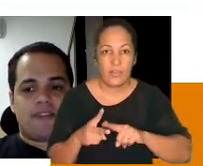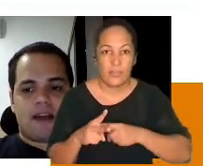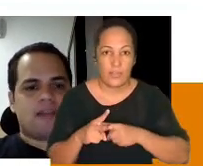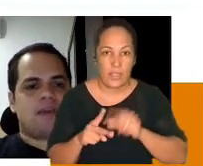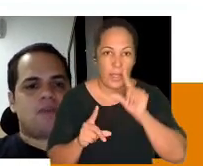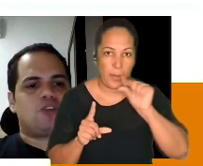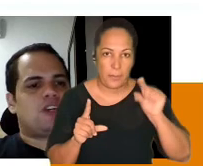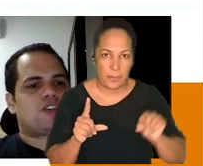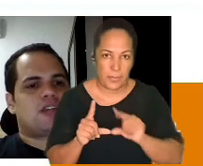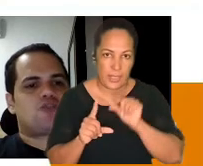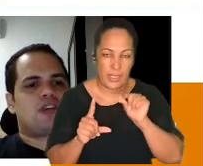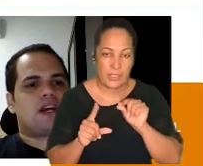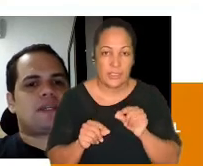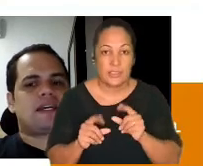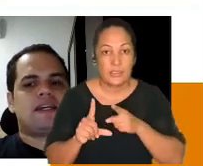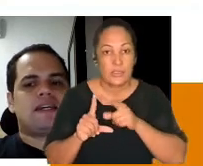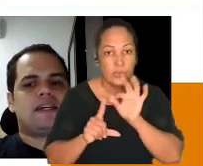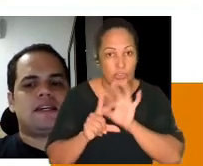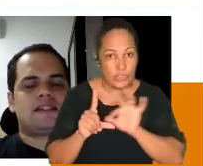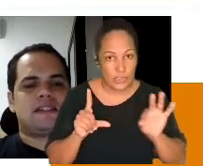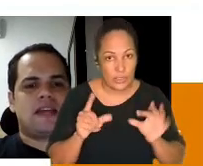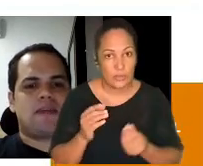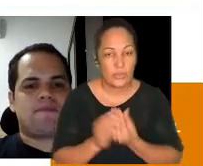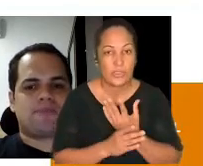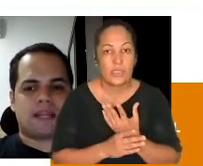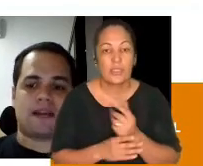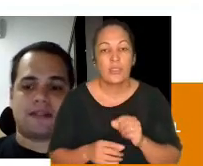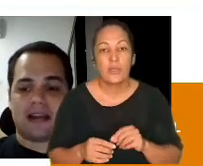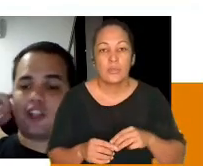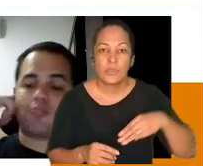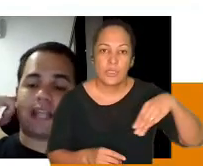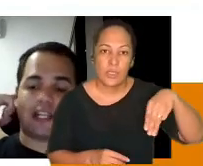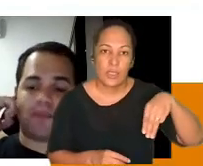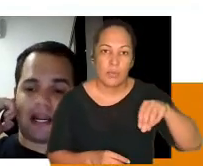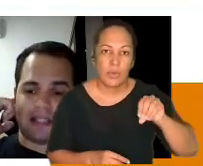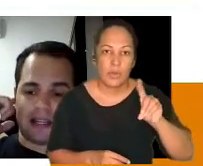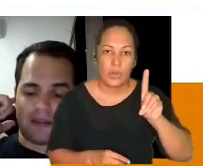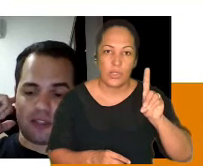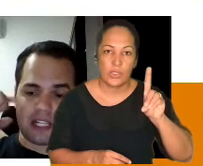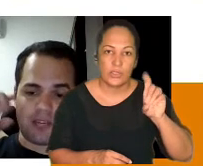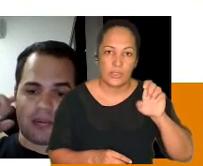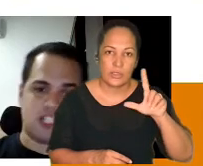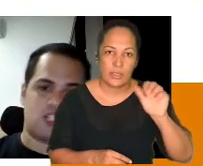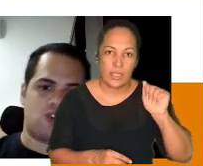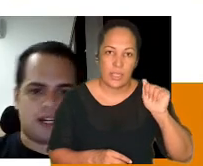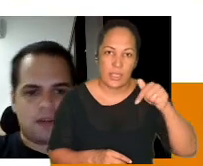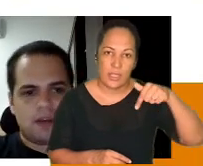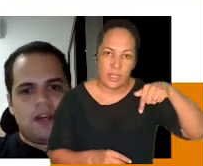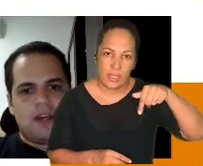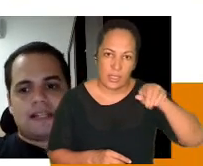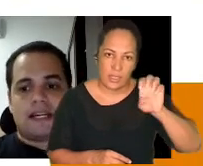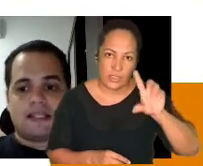a ferramenta BR Modelo. Nós criamos o diagrama daquele sistema. Na aula de modelagem na modelagem prática, a gente criou o